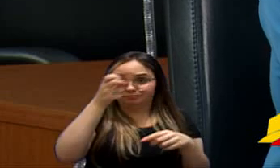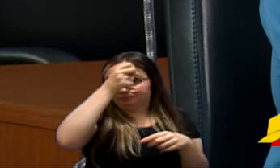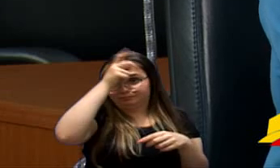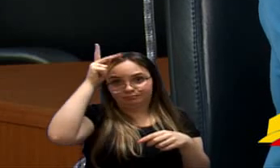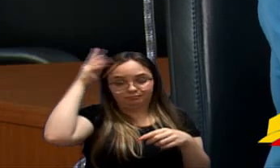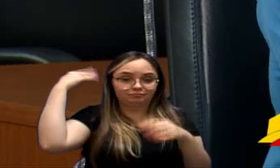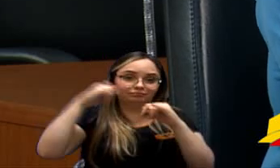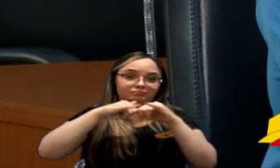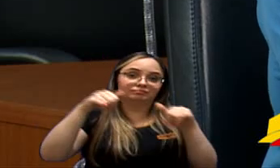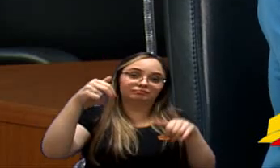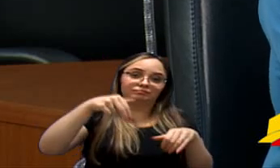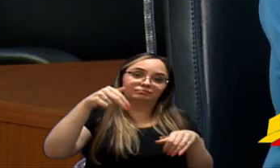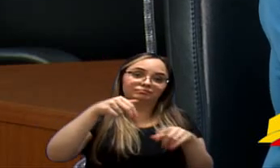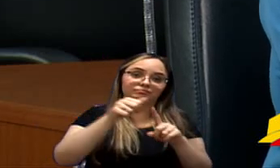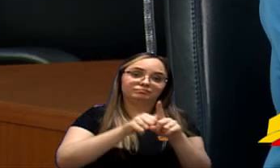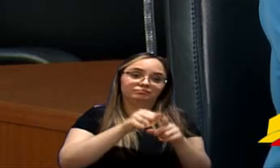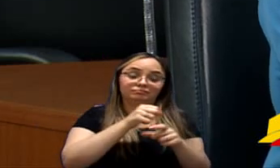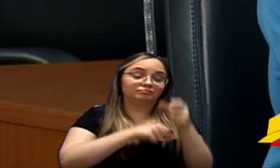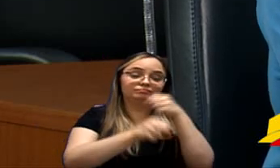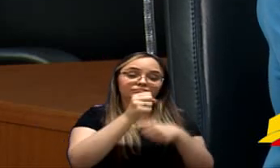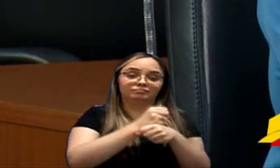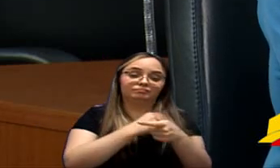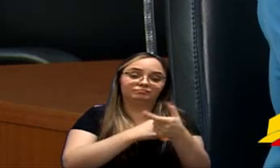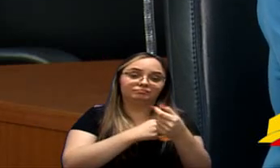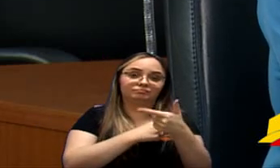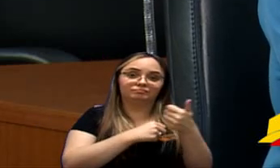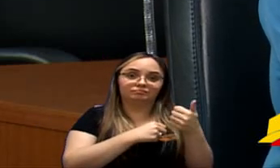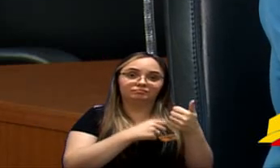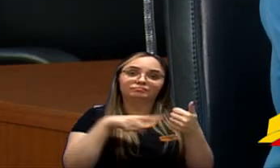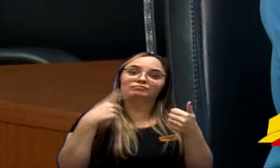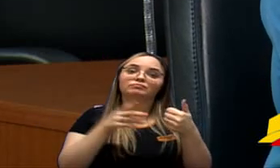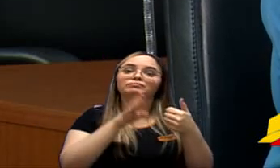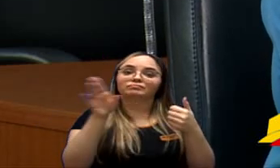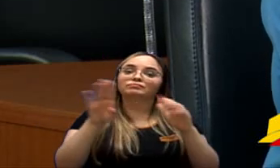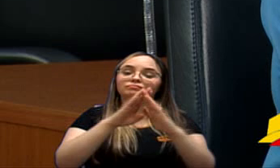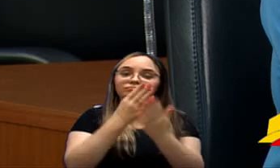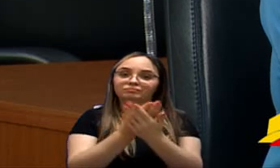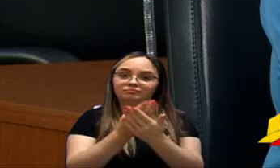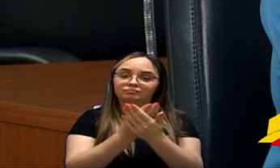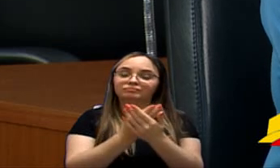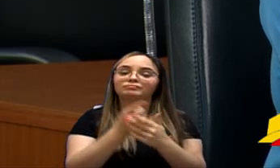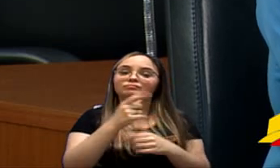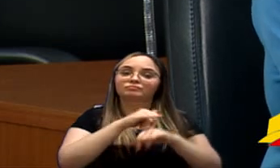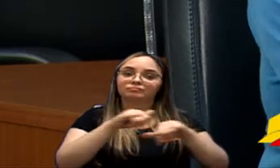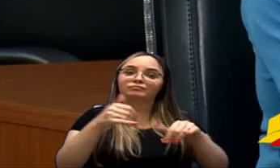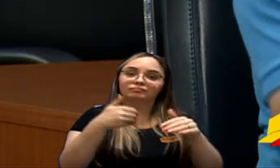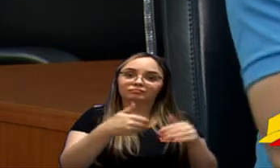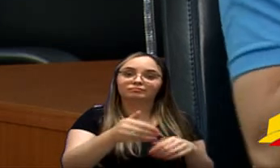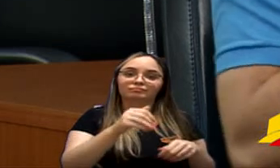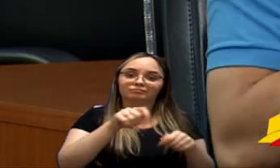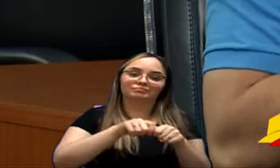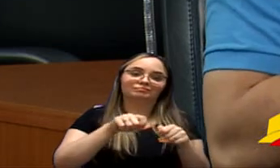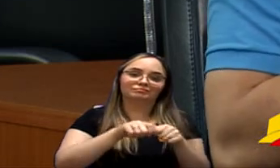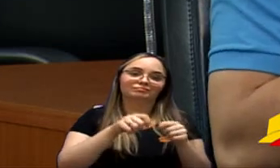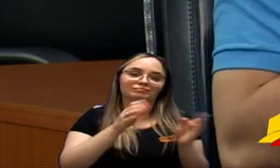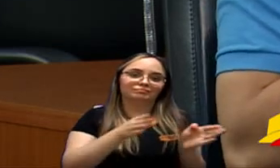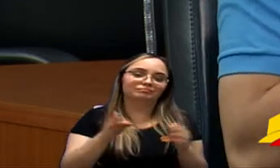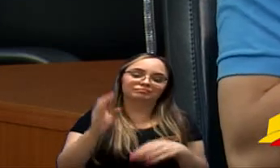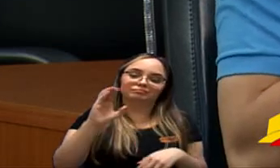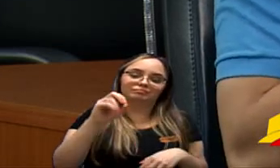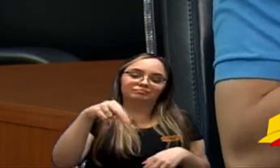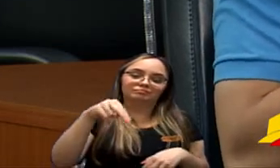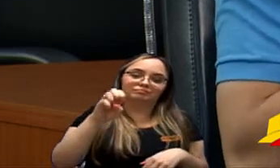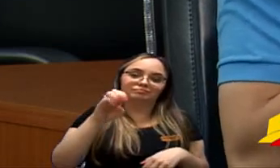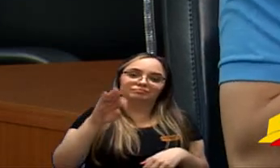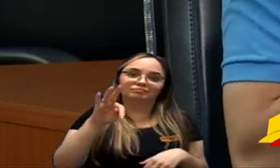em novembro de 2021, né, eu lembro, a gente estava lá na Escola Inês Rodrigues Cesarotti, ia ter o programa do Conecta, eu estou vendo que está